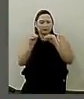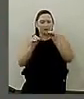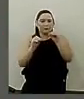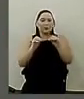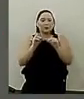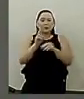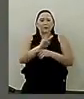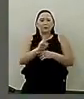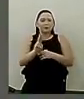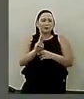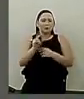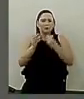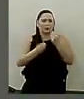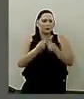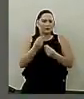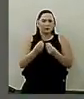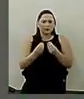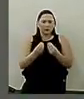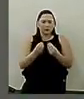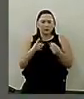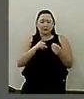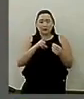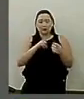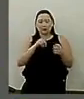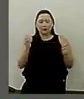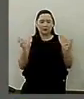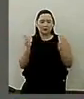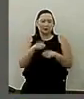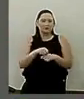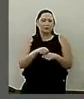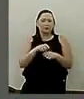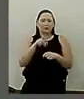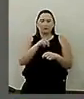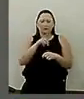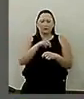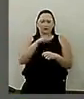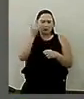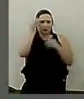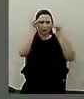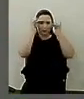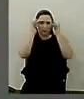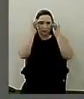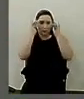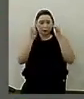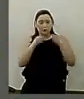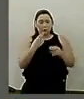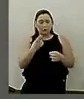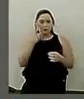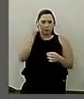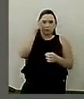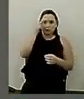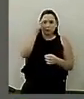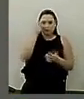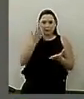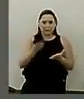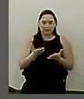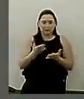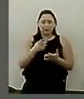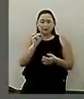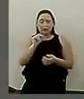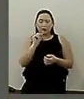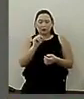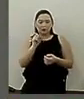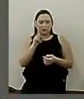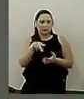como esses nomes aparecem pode nos causar algumas incompreensões e algumas dúvidas em saber do que se